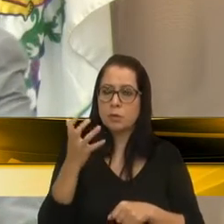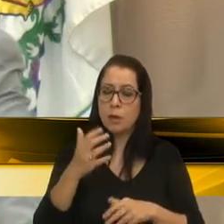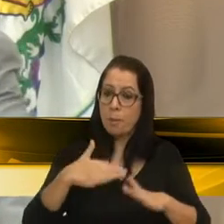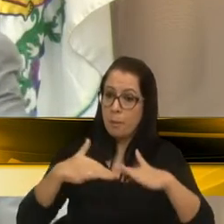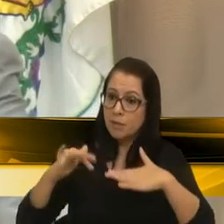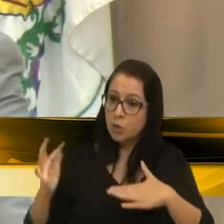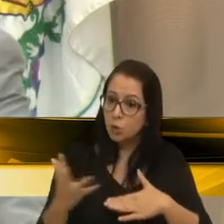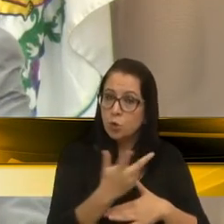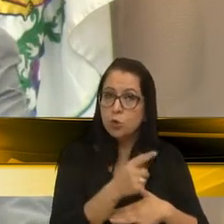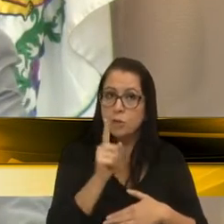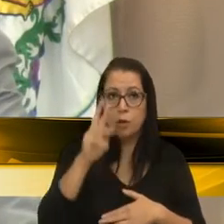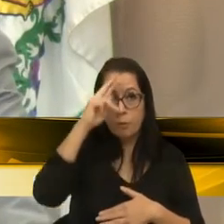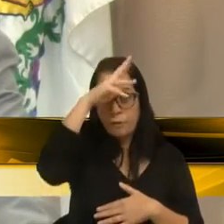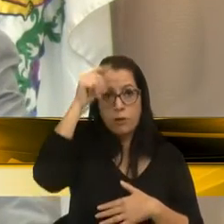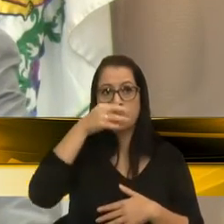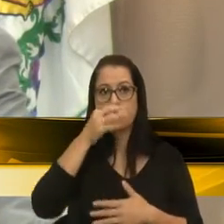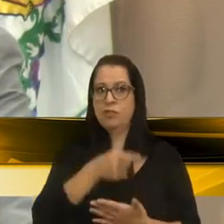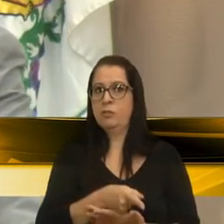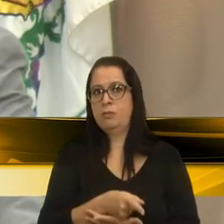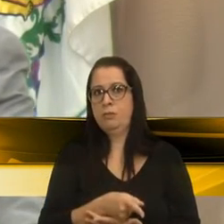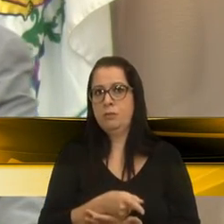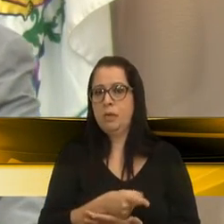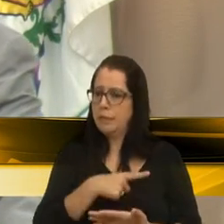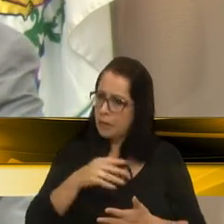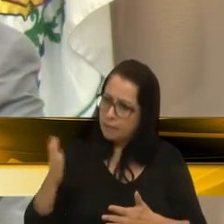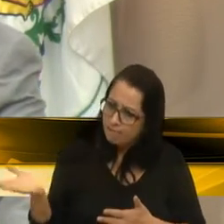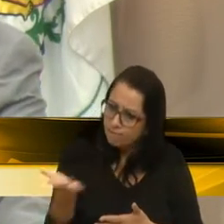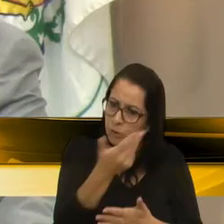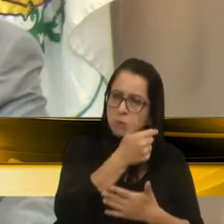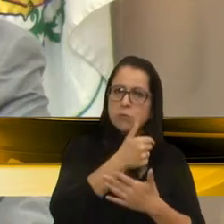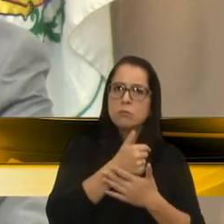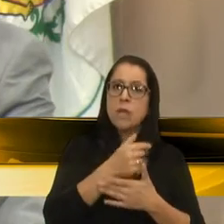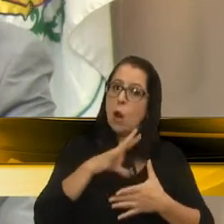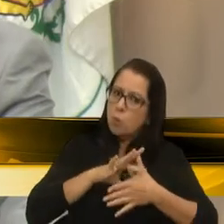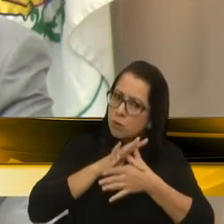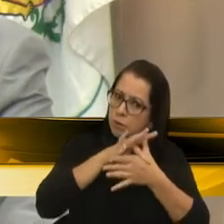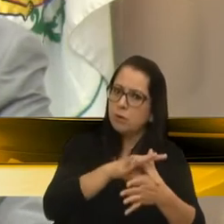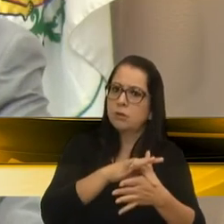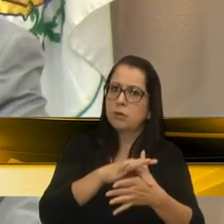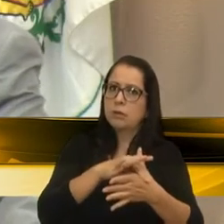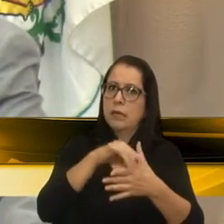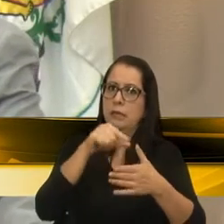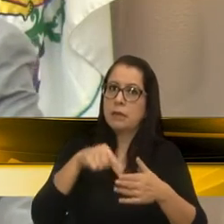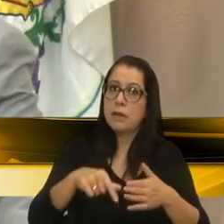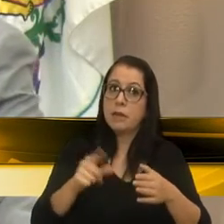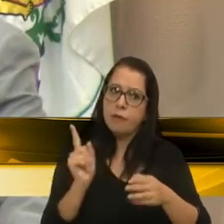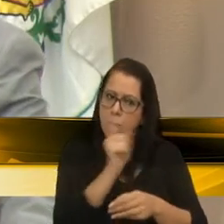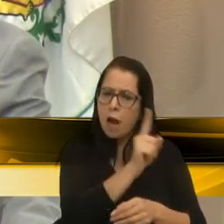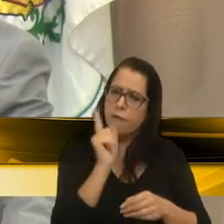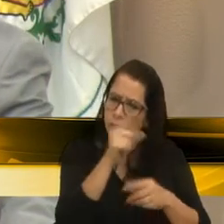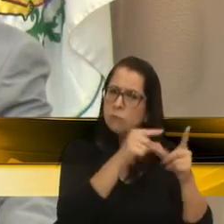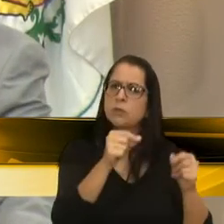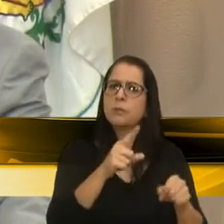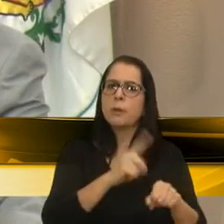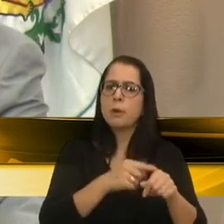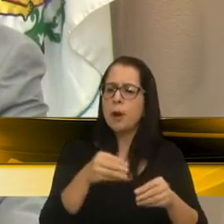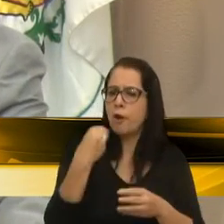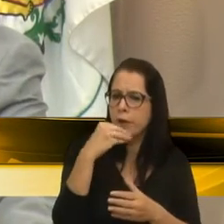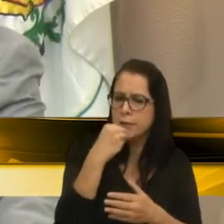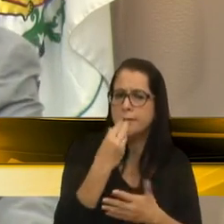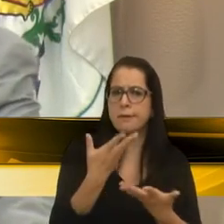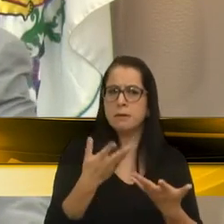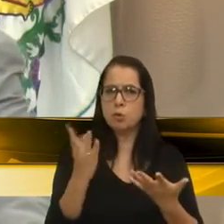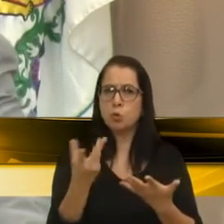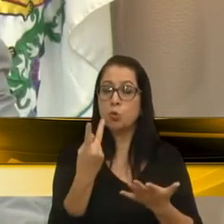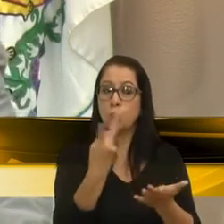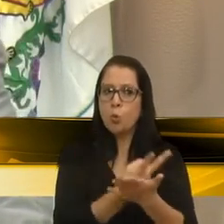mobilizar todo mundo é o prefeito de Caxias. Tem que mobilizar, é o líder. Ele tem que morar em Brasília nesse período agora para convencer tecnicamente